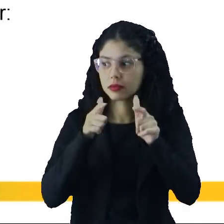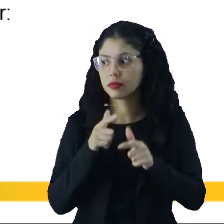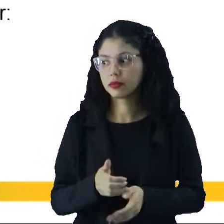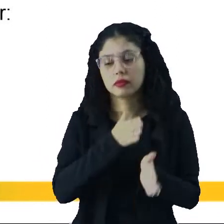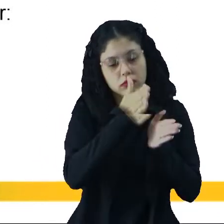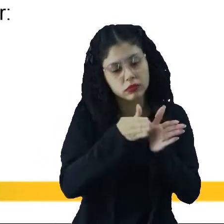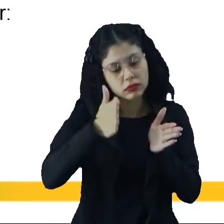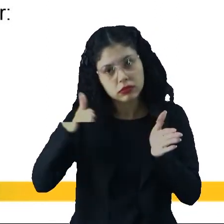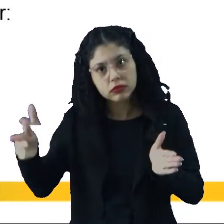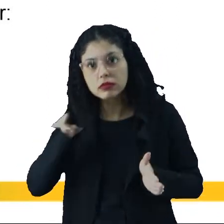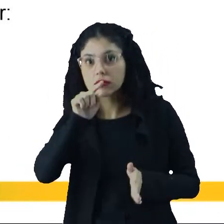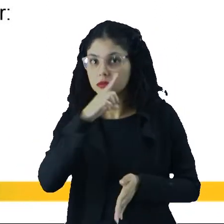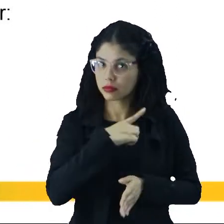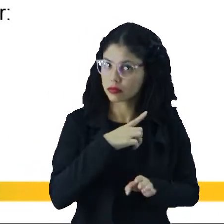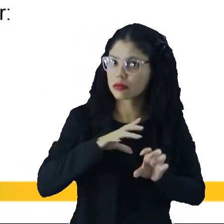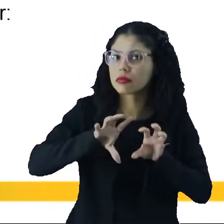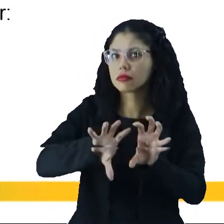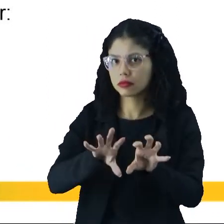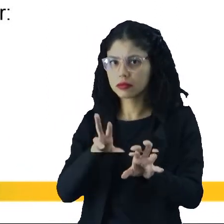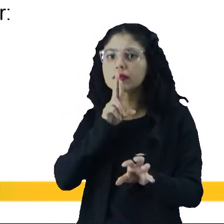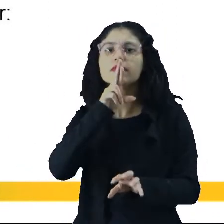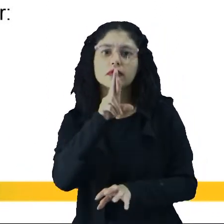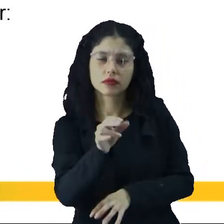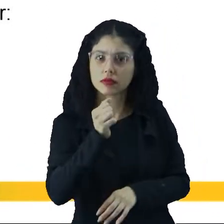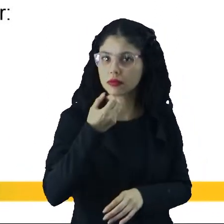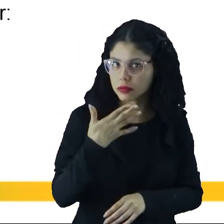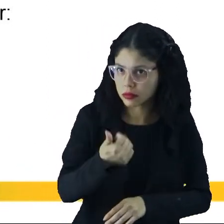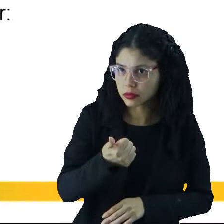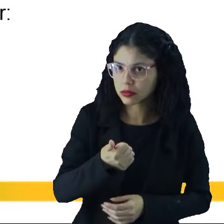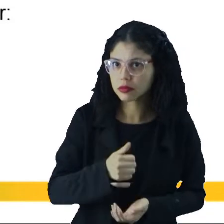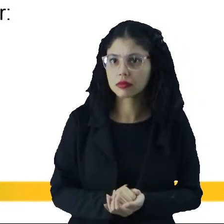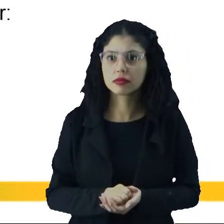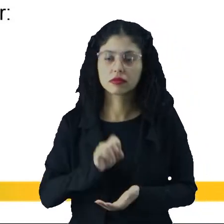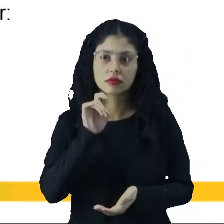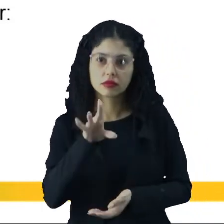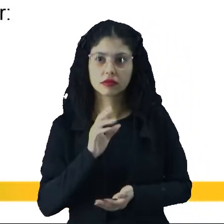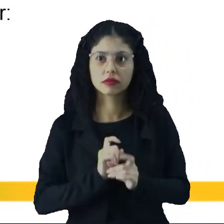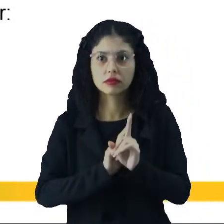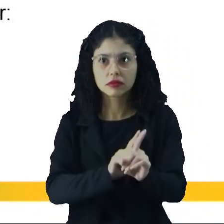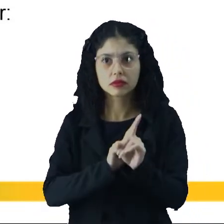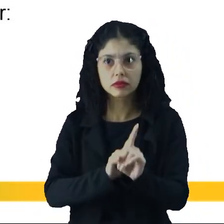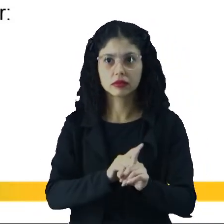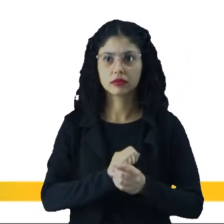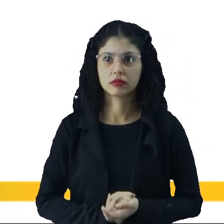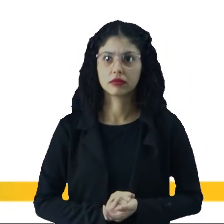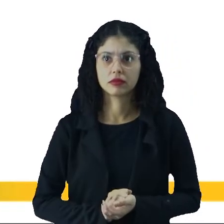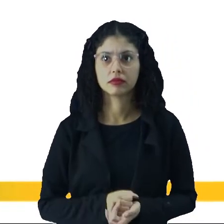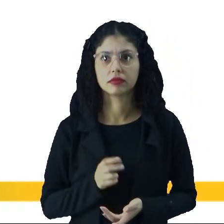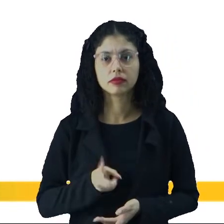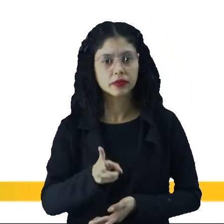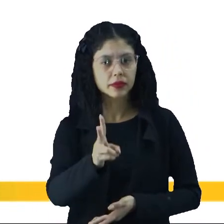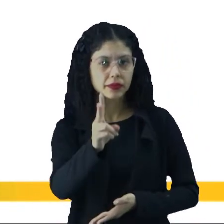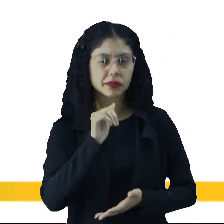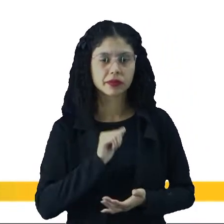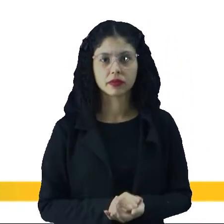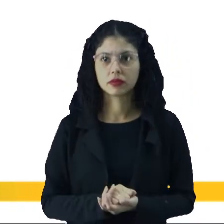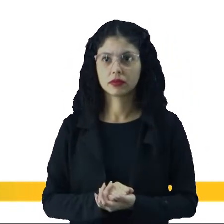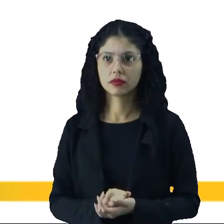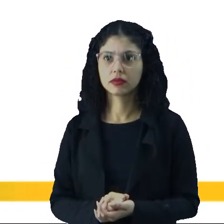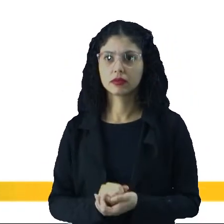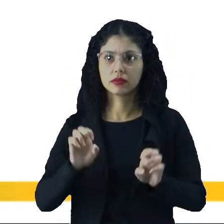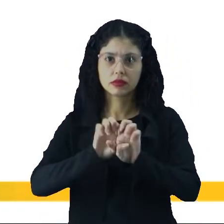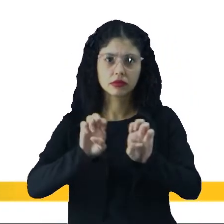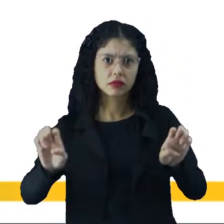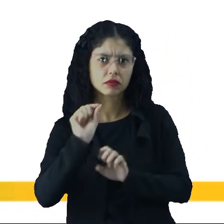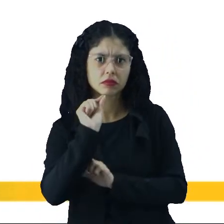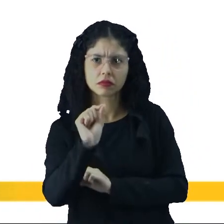na sequência que você vai ter aqui para resolver, beleza? Então é só tu acompanhar. Vamos na sequência?